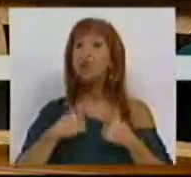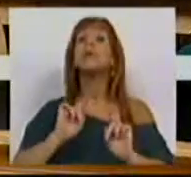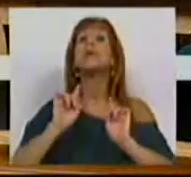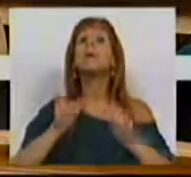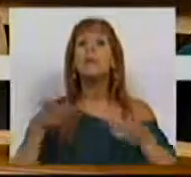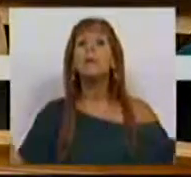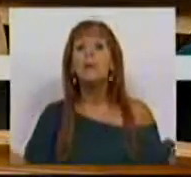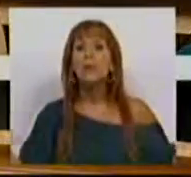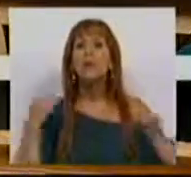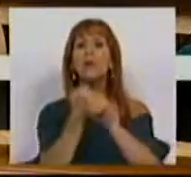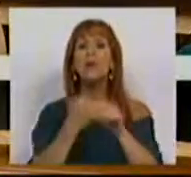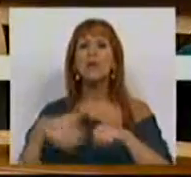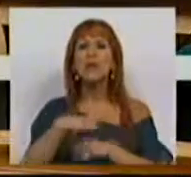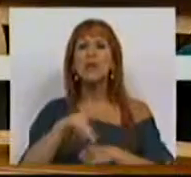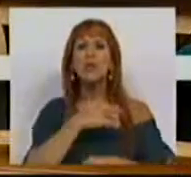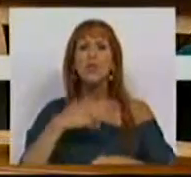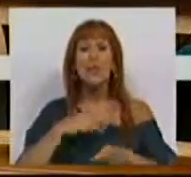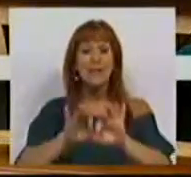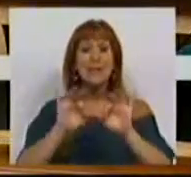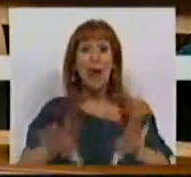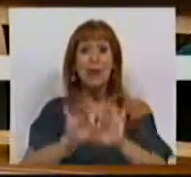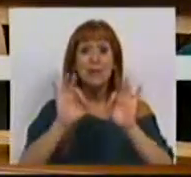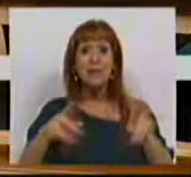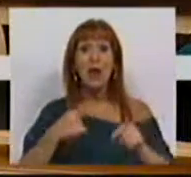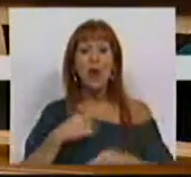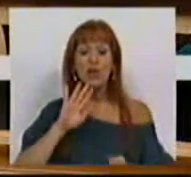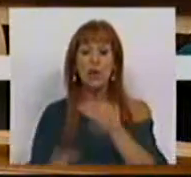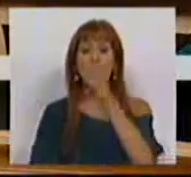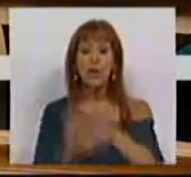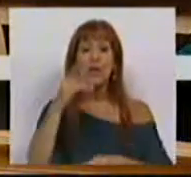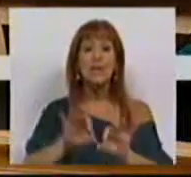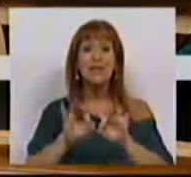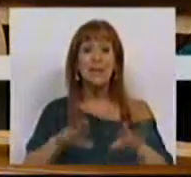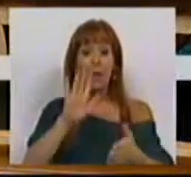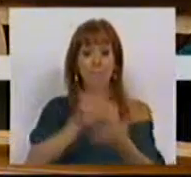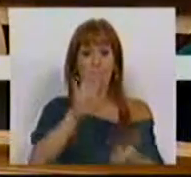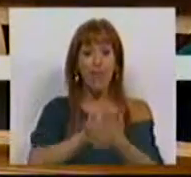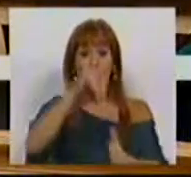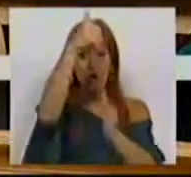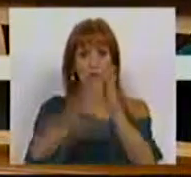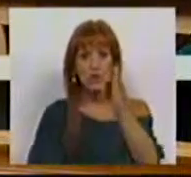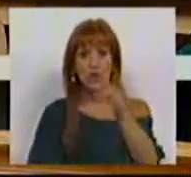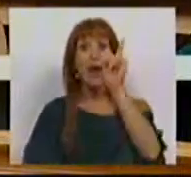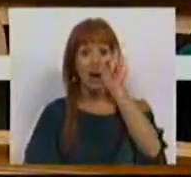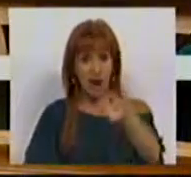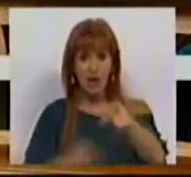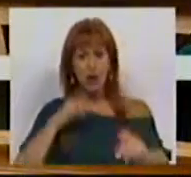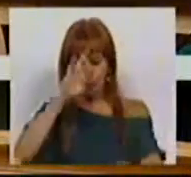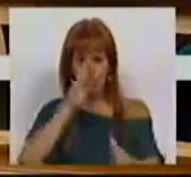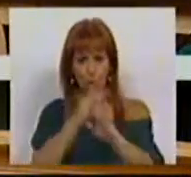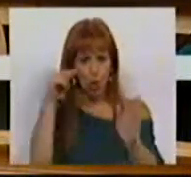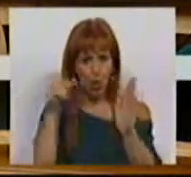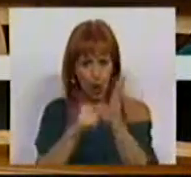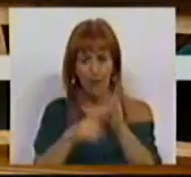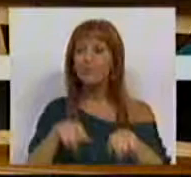para um Serviço Nacional de Saúde tal como nós constituímos e tal como está plasmado na Constituição. É nisso que estamos